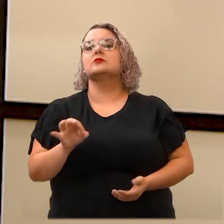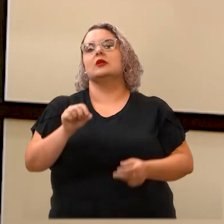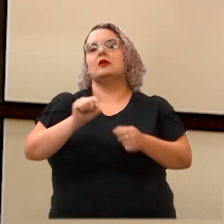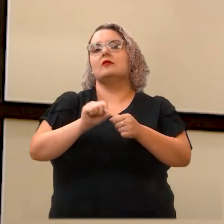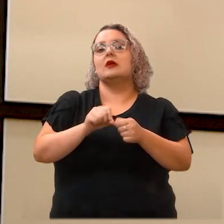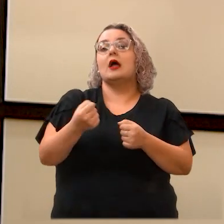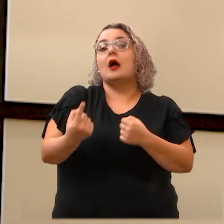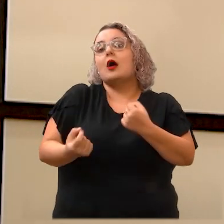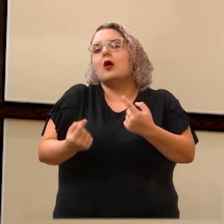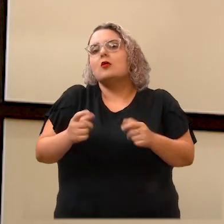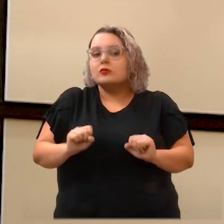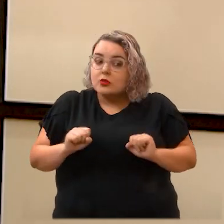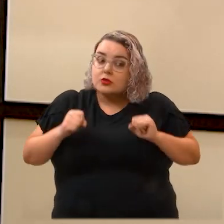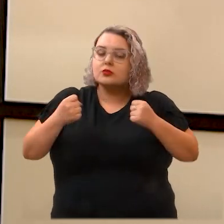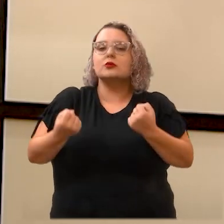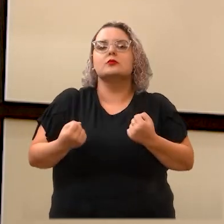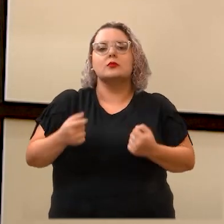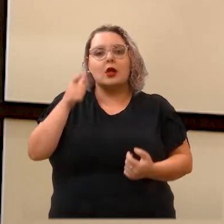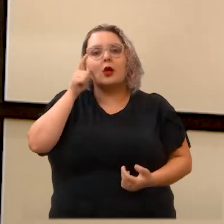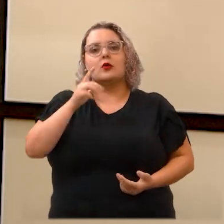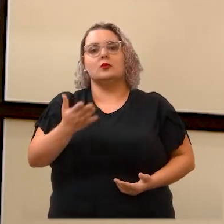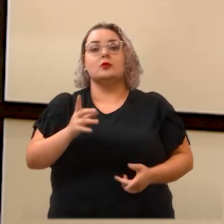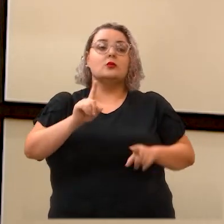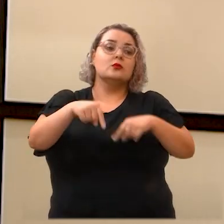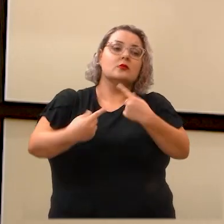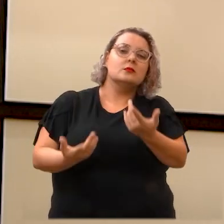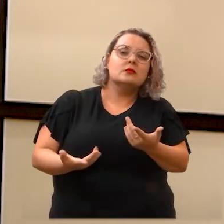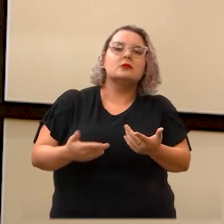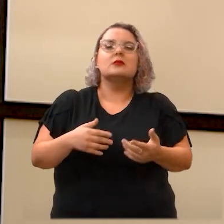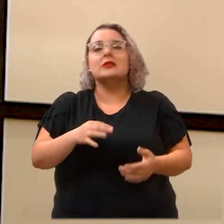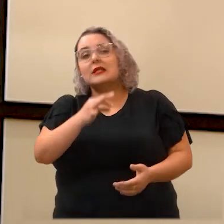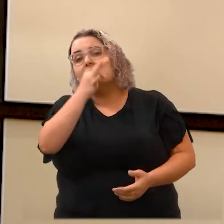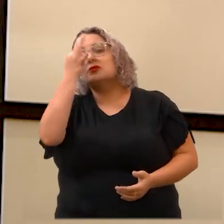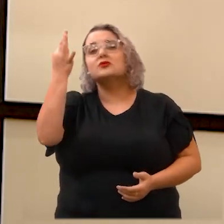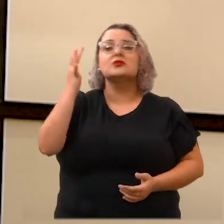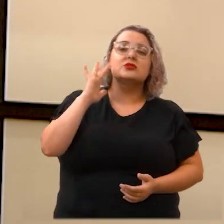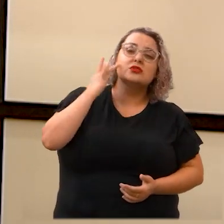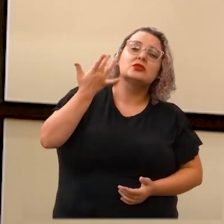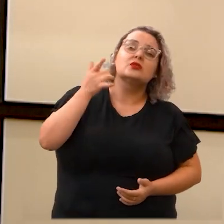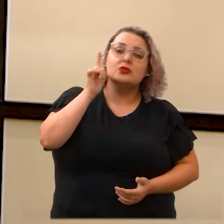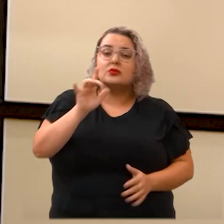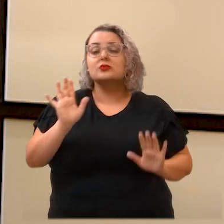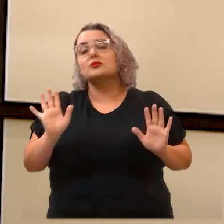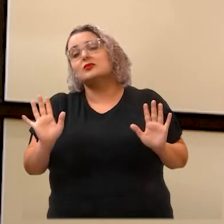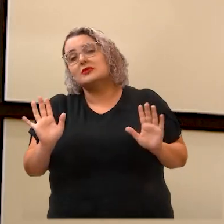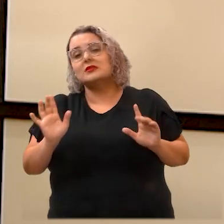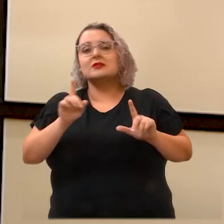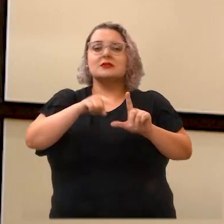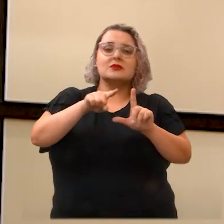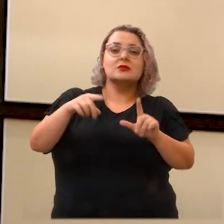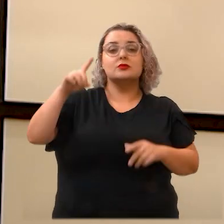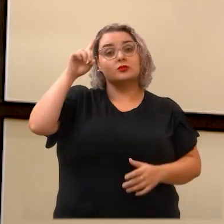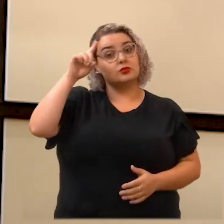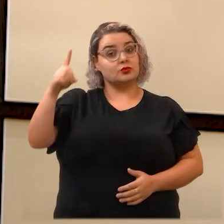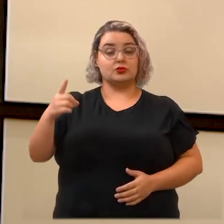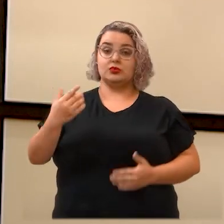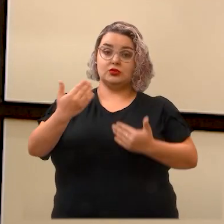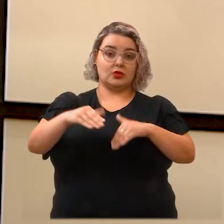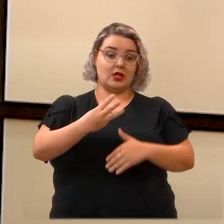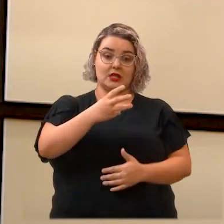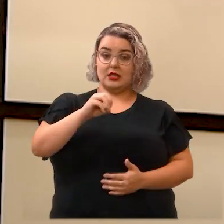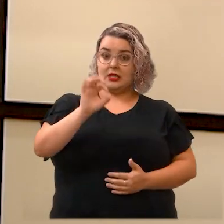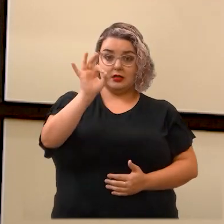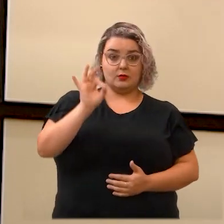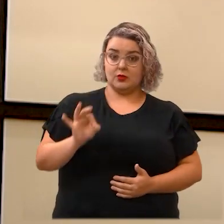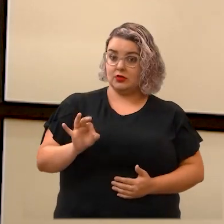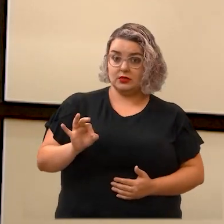estão fazendo algum esforço para chegar lá os outros vai melhorar sorte achando que mudar os índices no dia da prova cerca